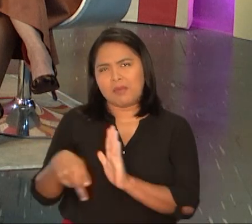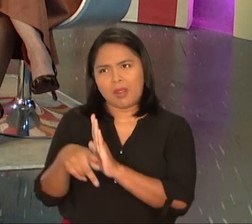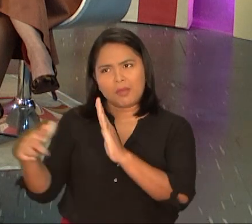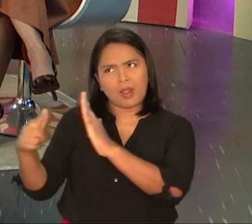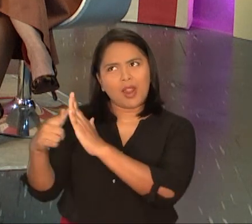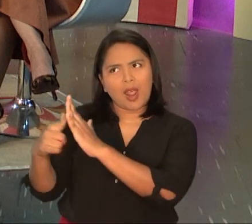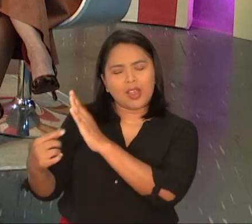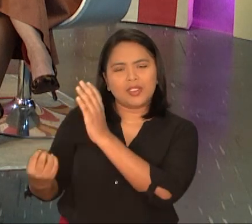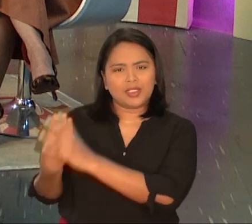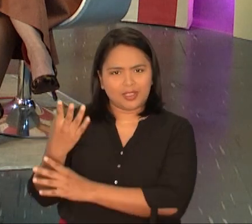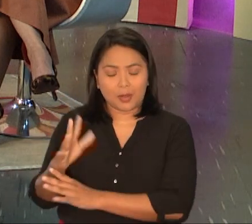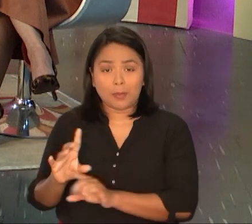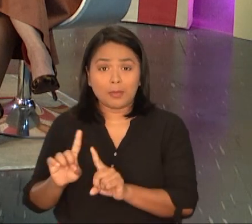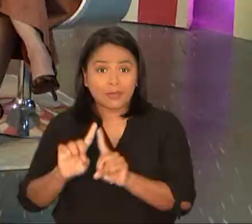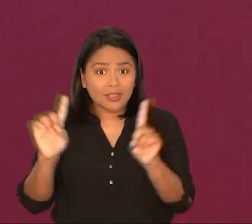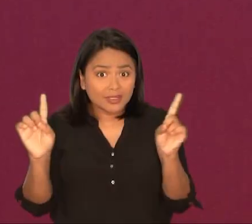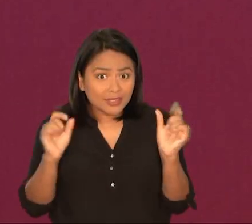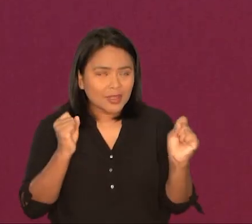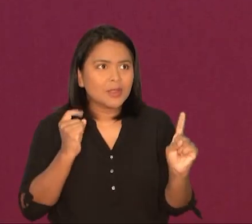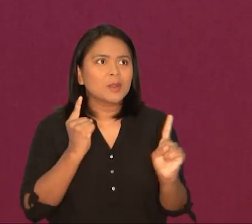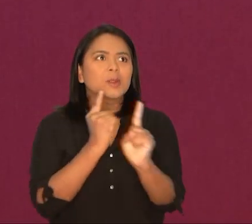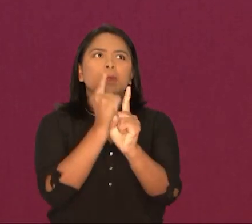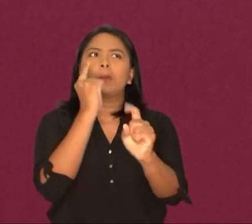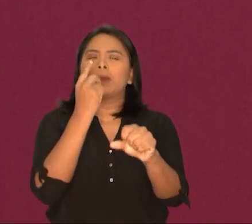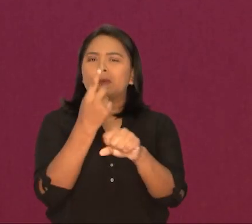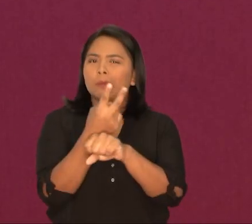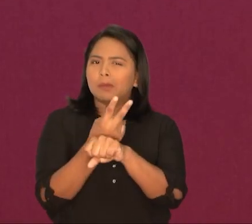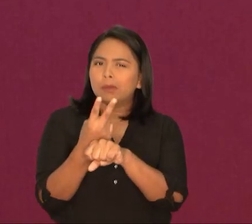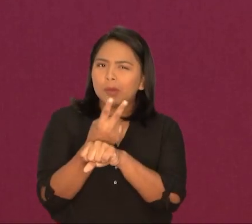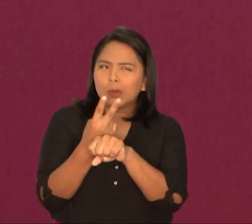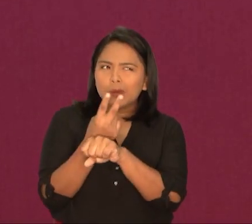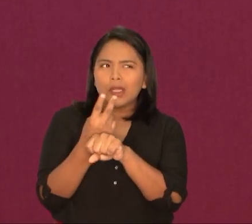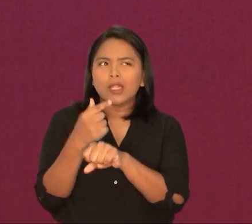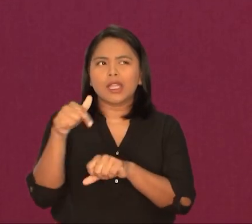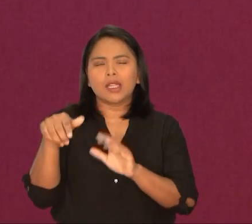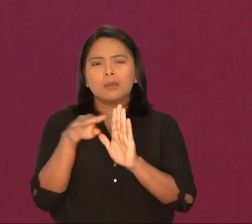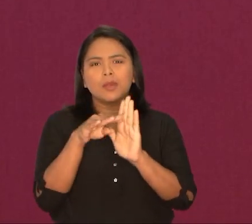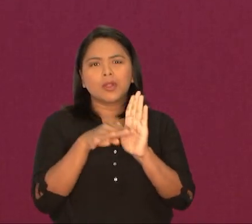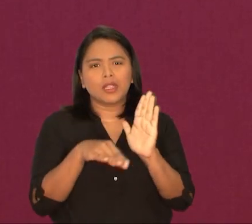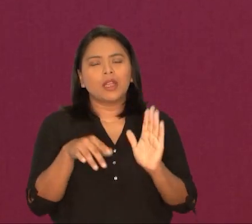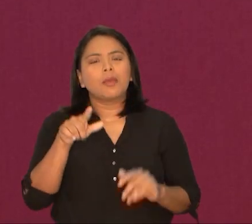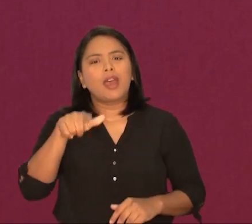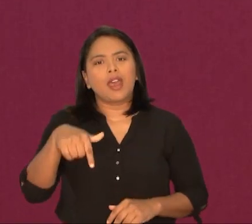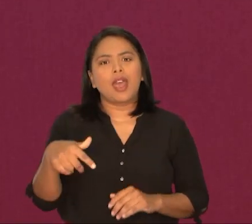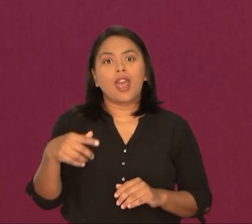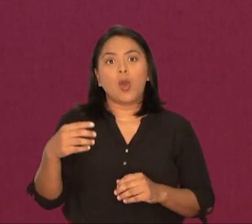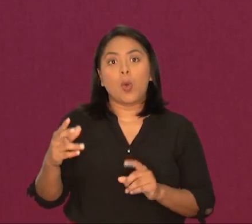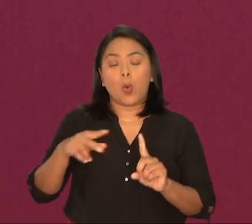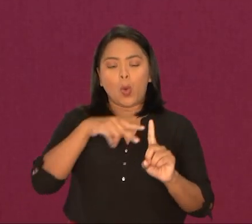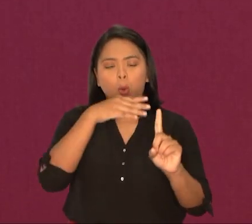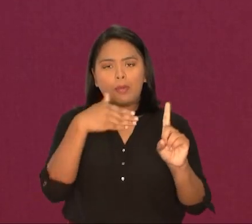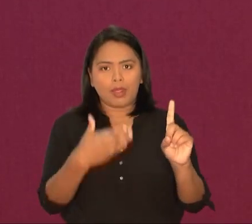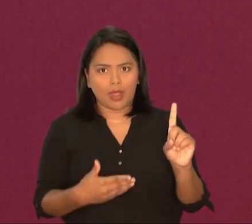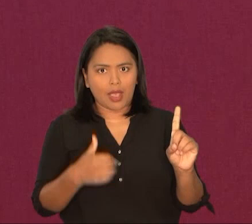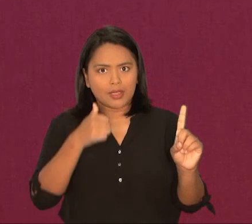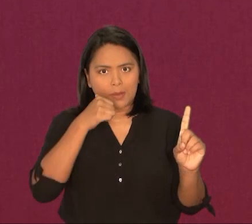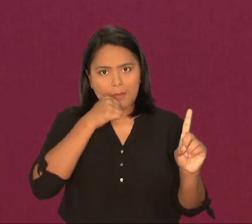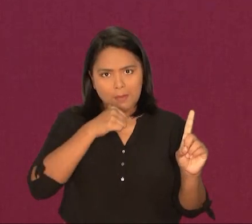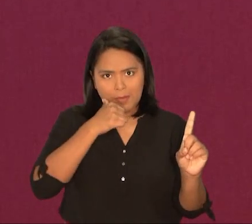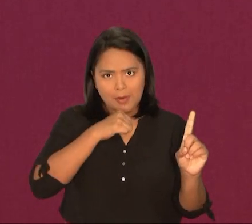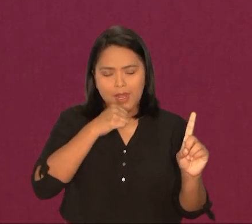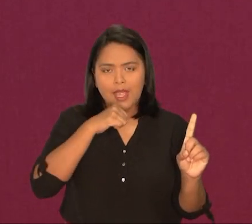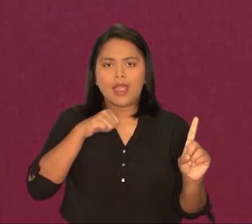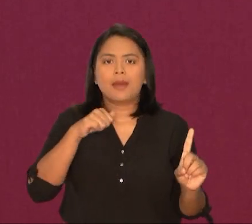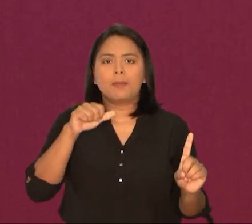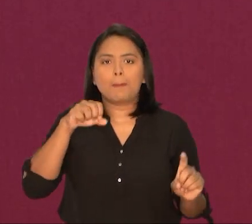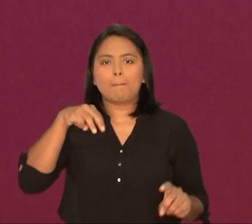programa, nós descobrimos que o Dia das Mães é uma homenagem a Anne Maria Reeves Jarvis. Ela é uma mulher